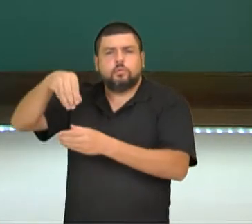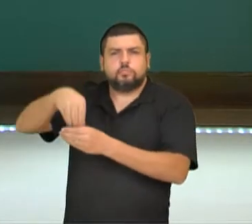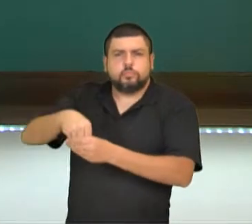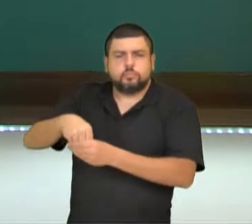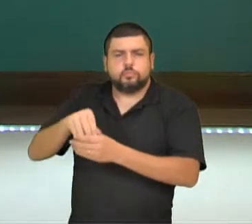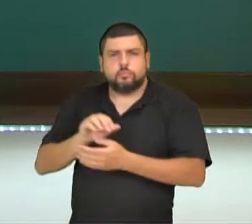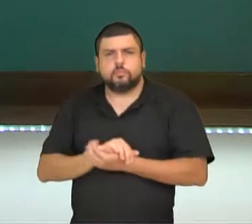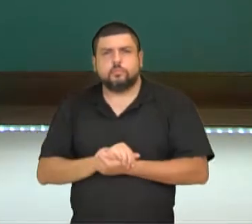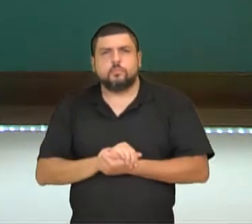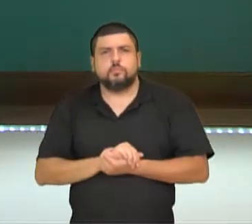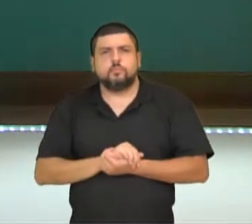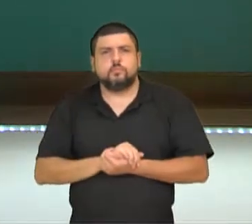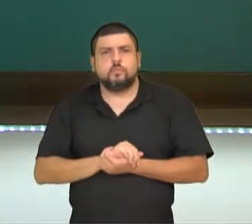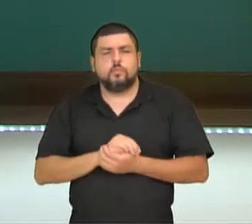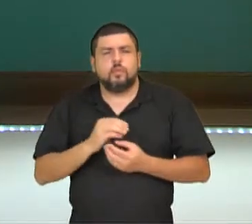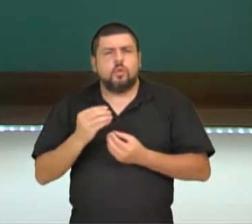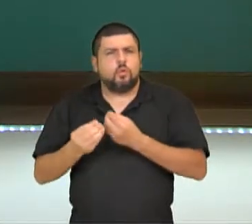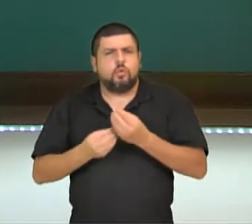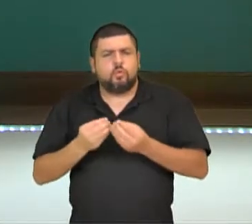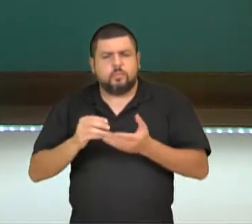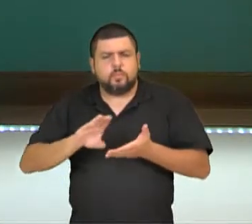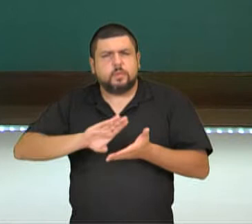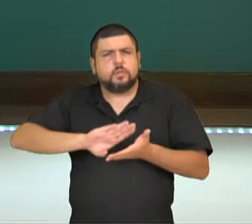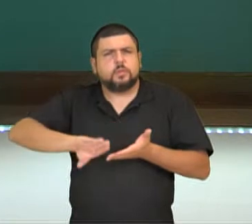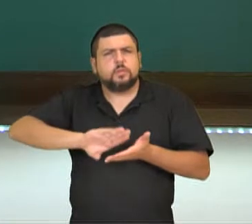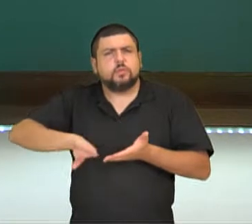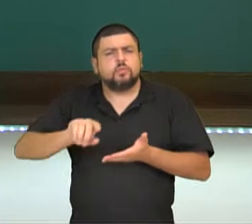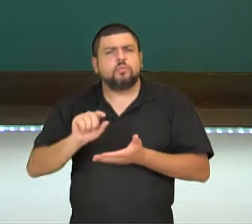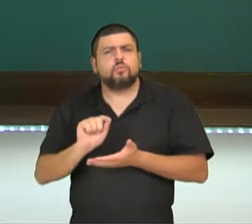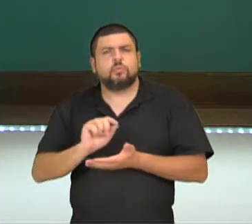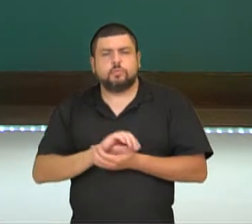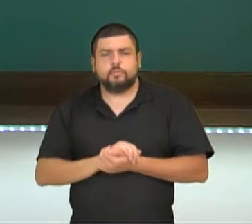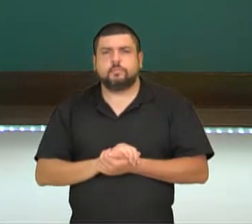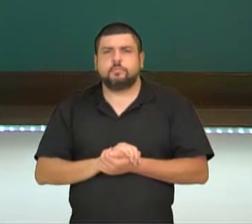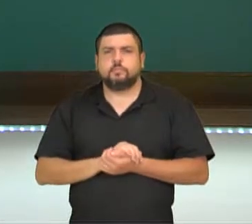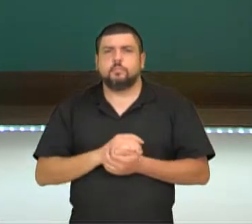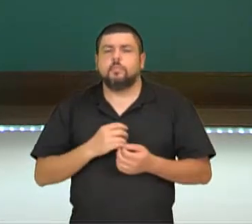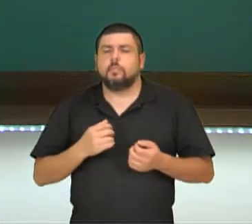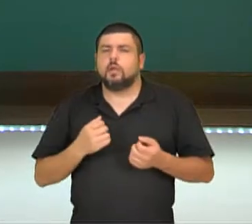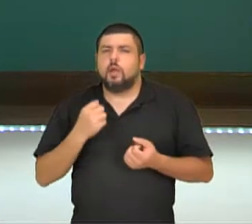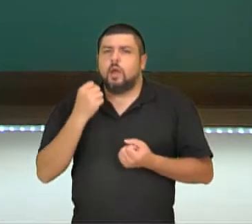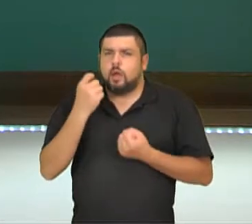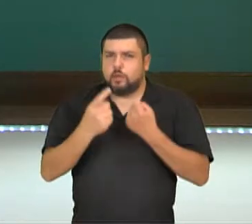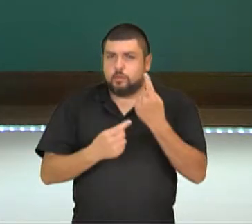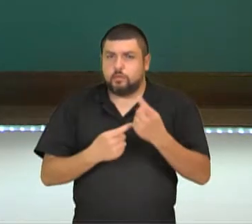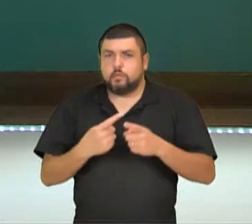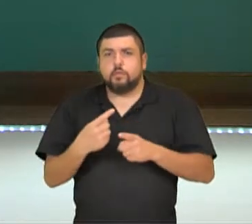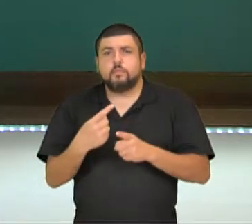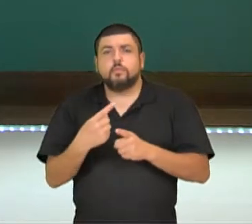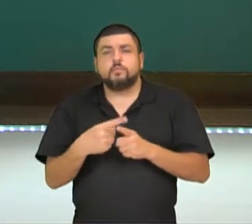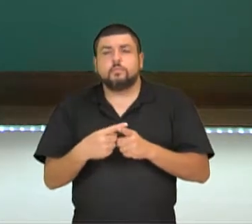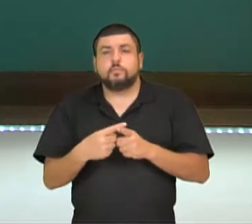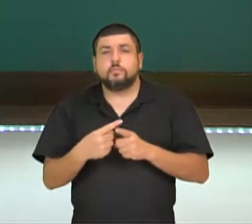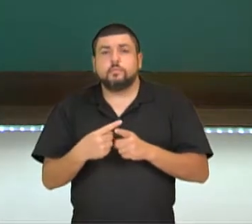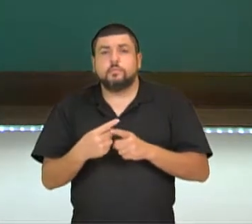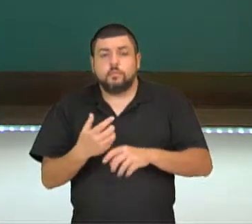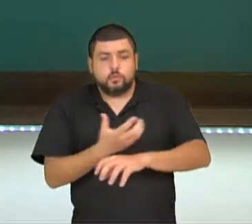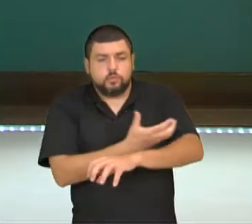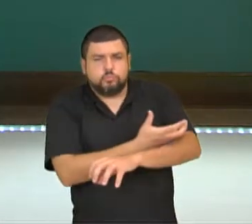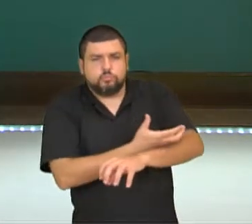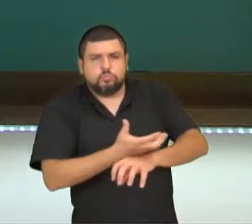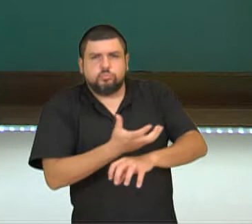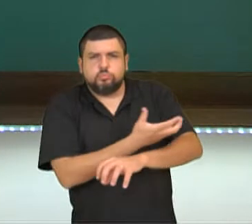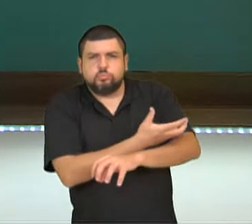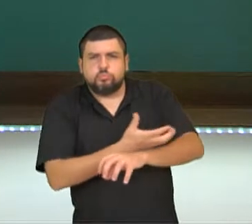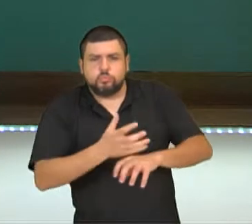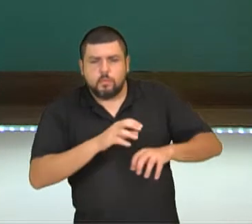assim, professora, remoção de partes indesejáveis? Às vezes, né, porque é um produto, ele seca lá na roça e